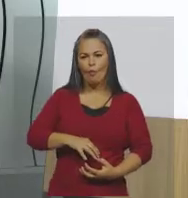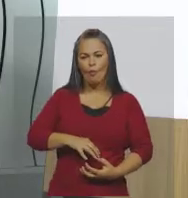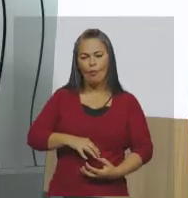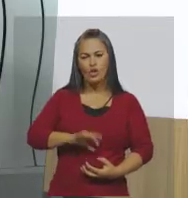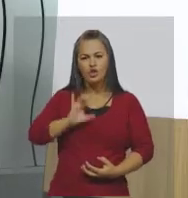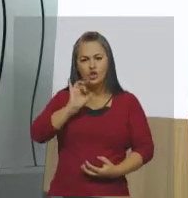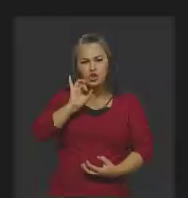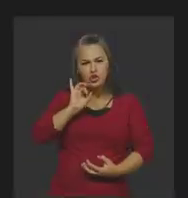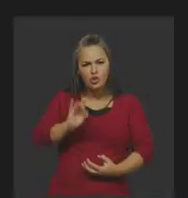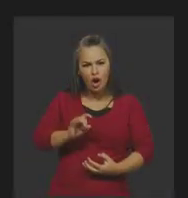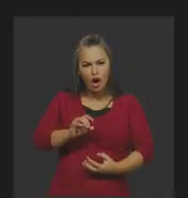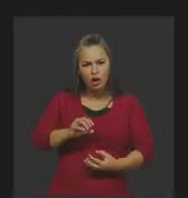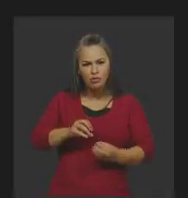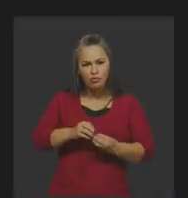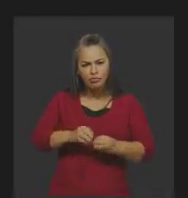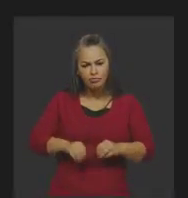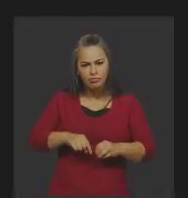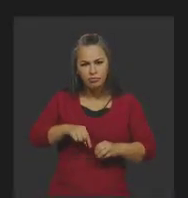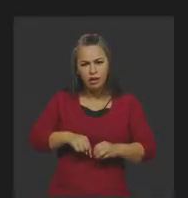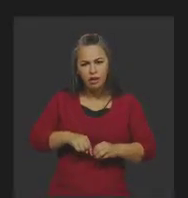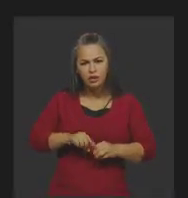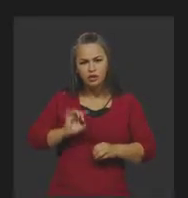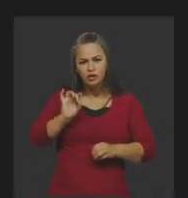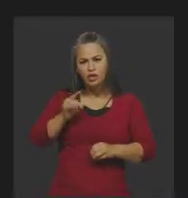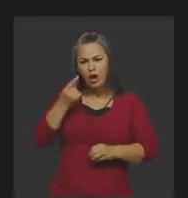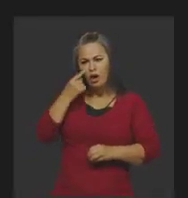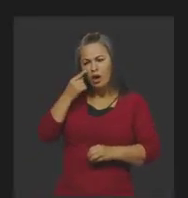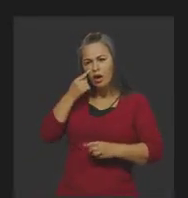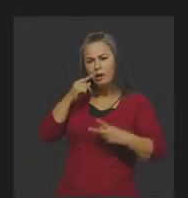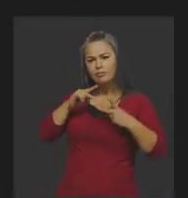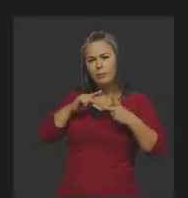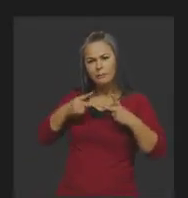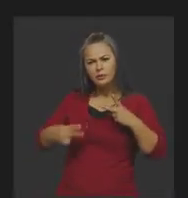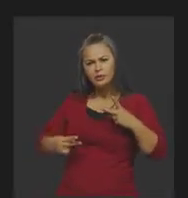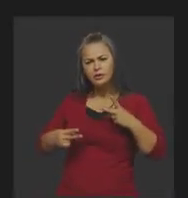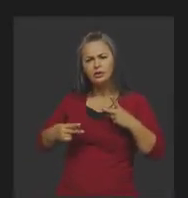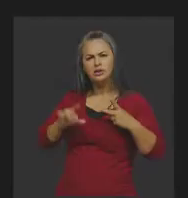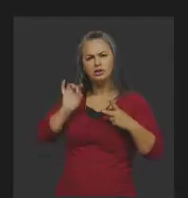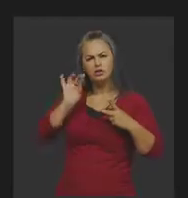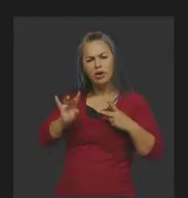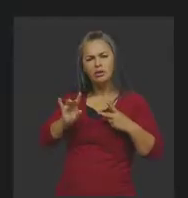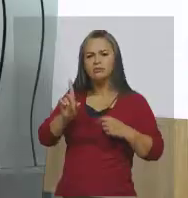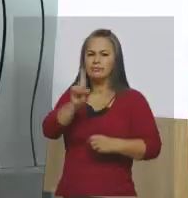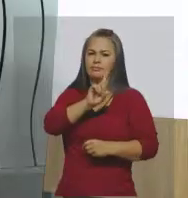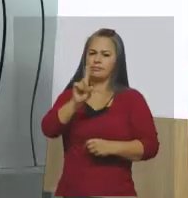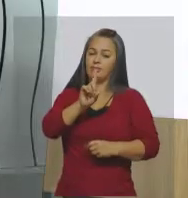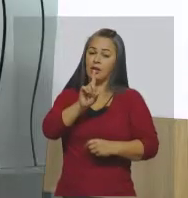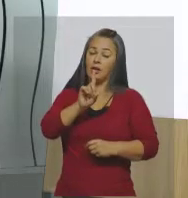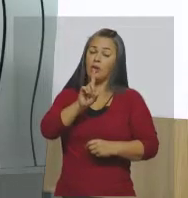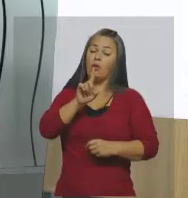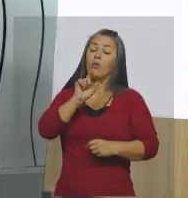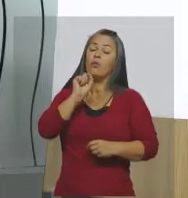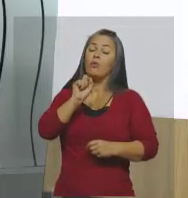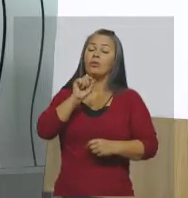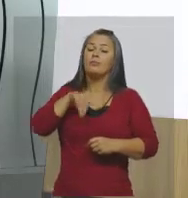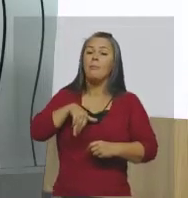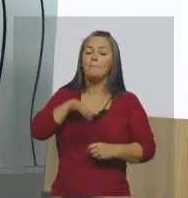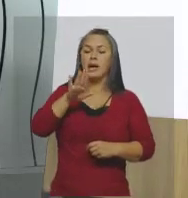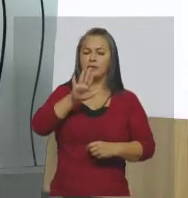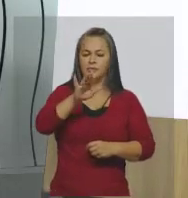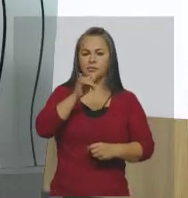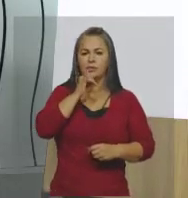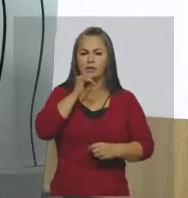os principais. É bom saber que, por exemplo, as proteínas começam a ser digeridas lá no estômago e aí elas são transformadas em pedaços menores